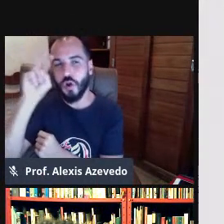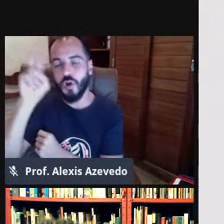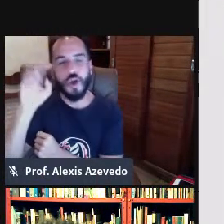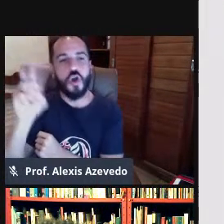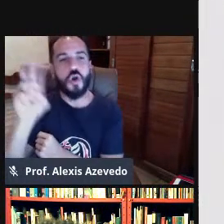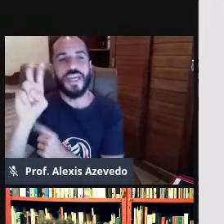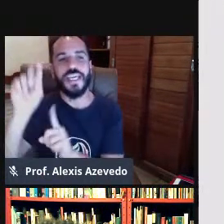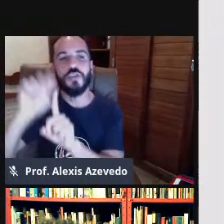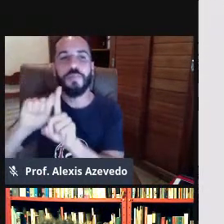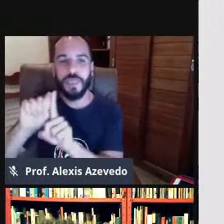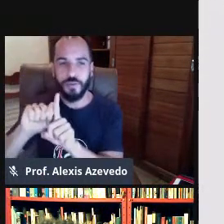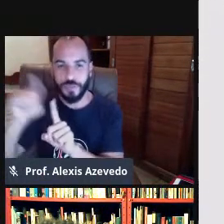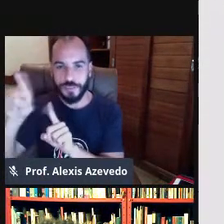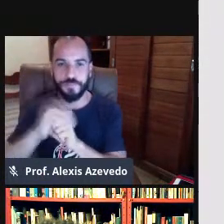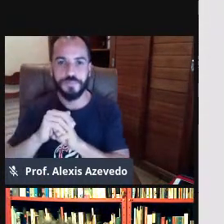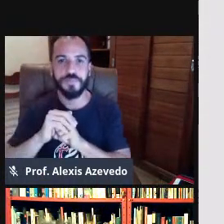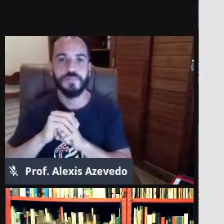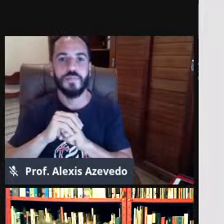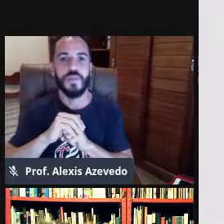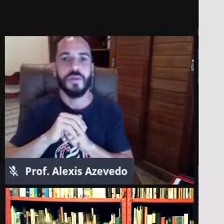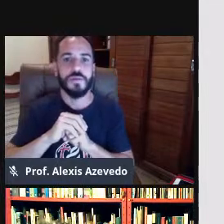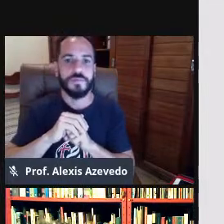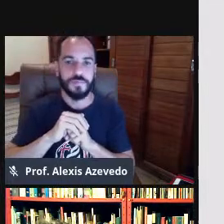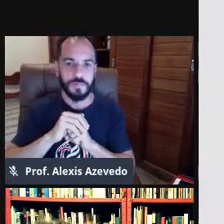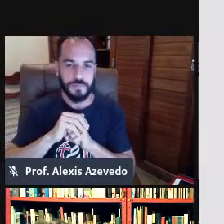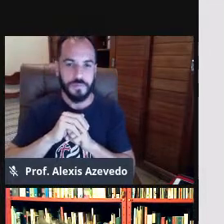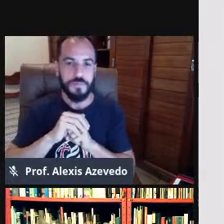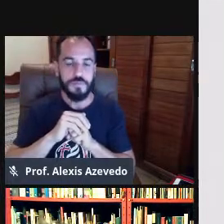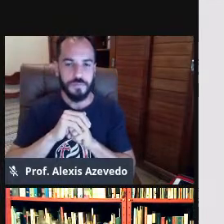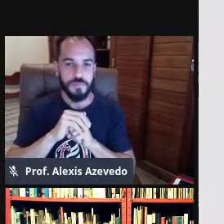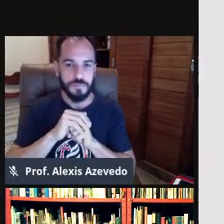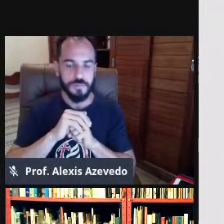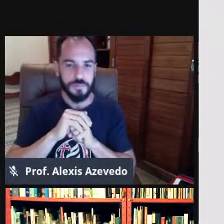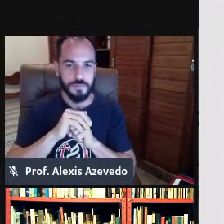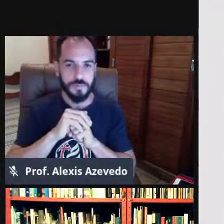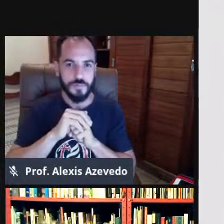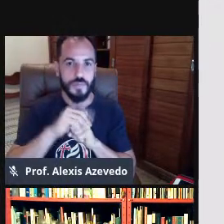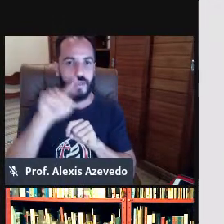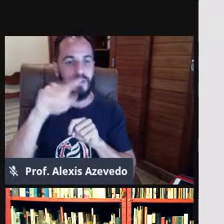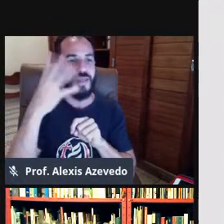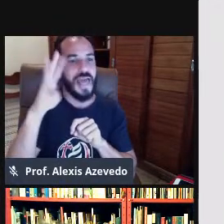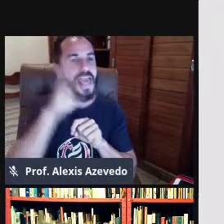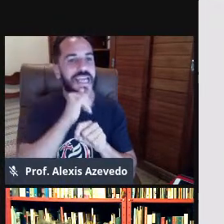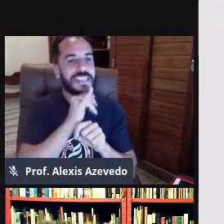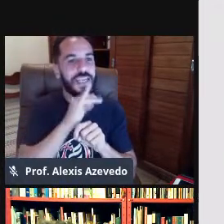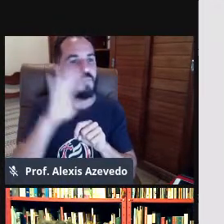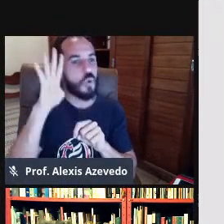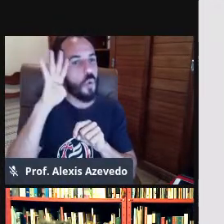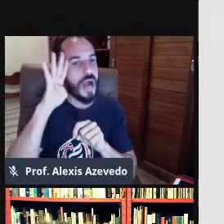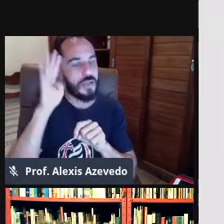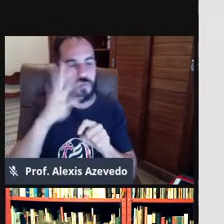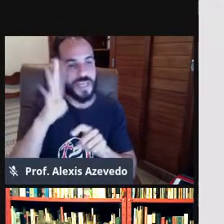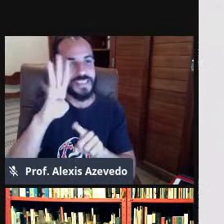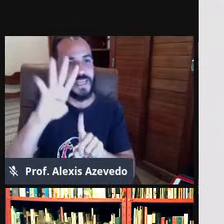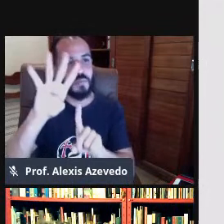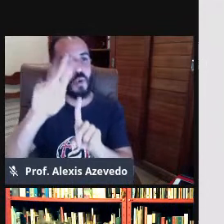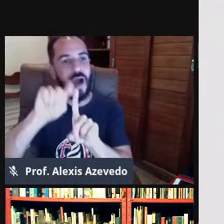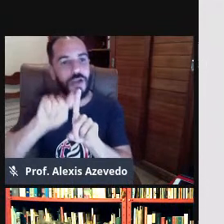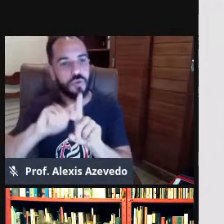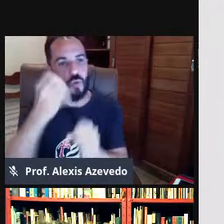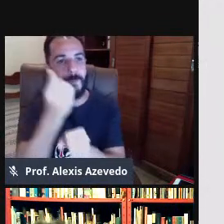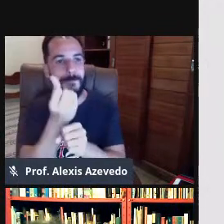disciplinas obrigatórias, pelo menos uma, como acontece no quarto período, né? No terceiro também, né? Você